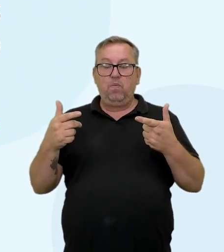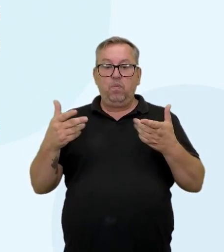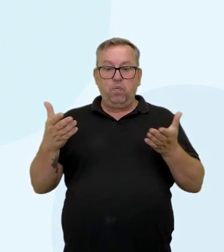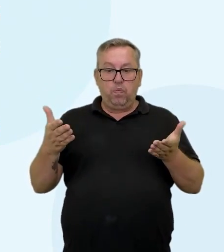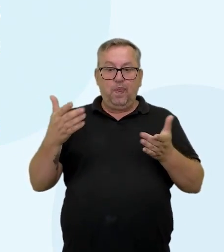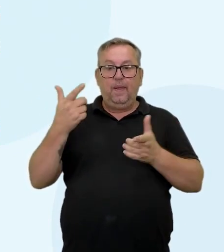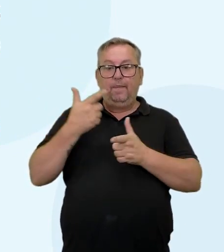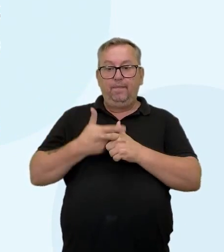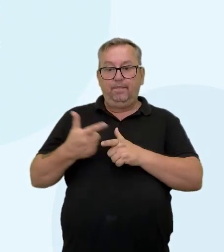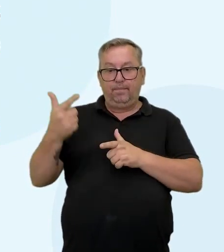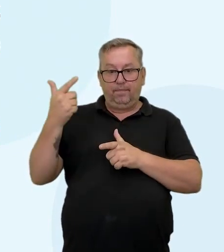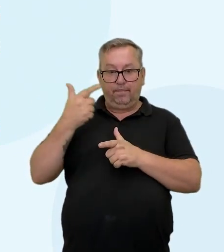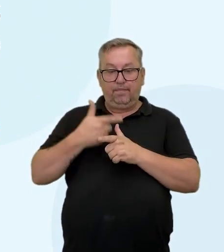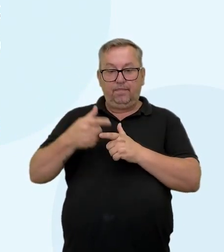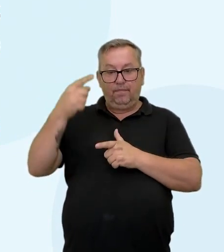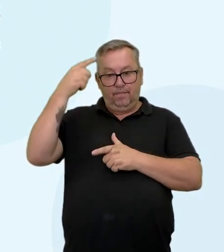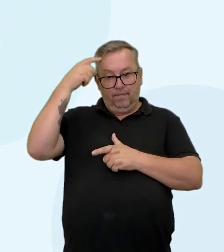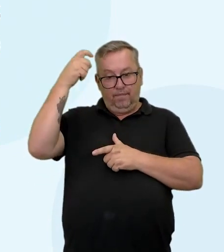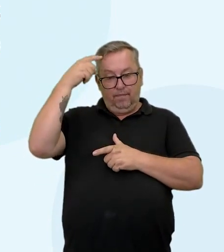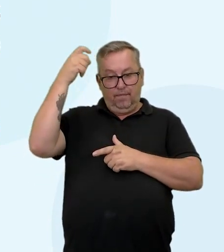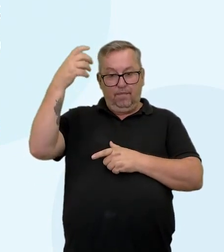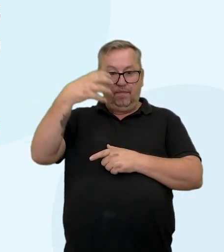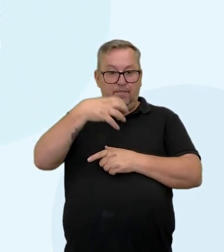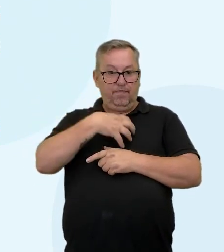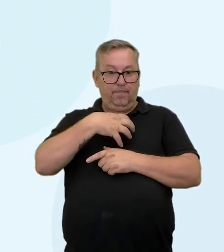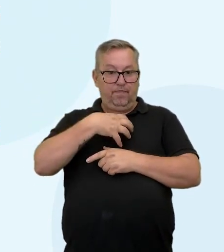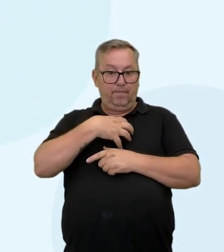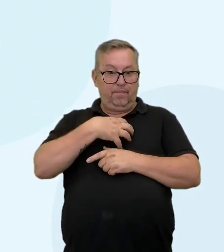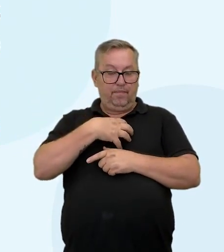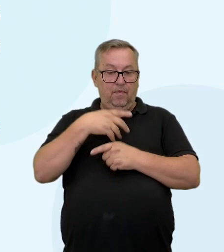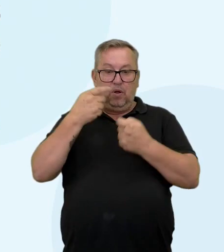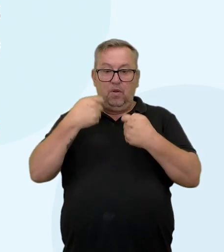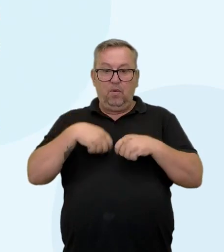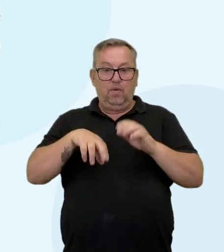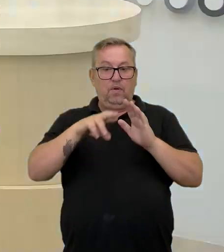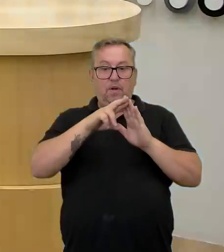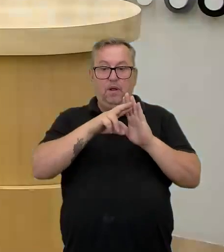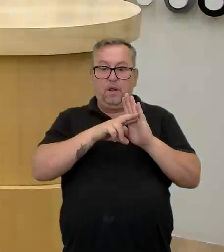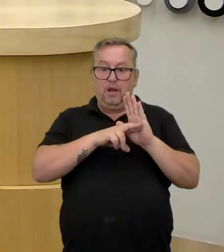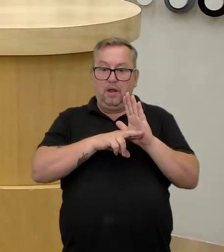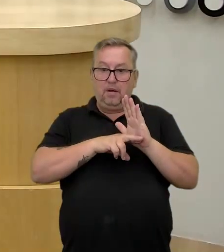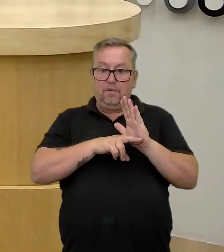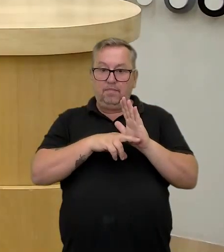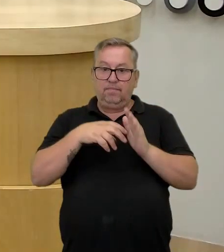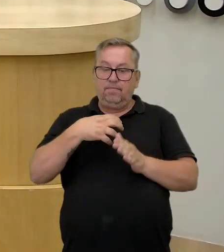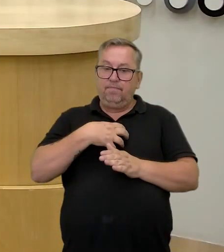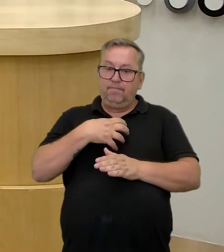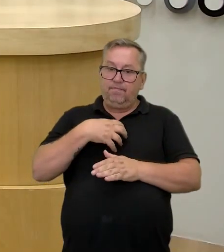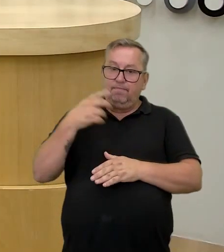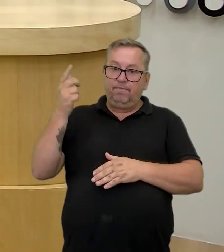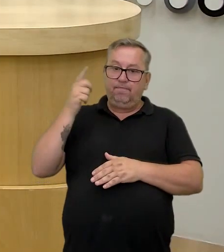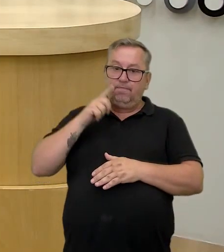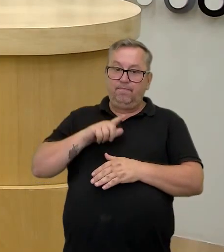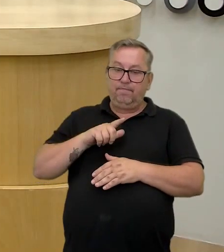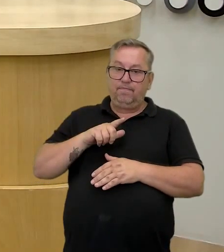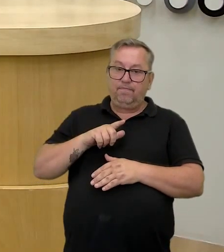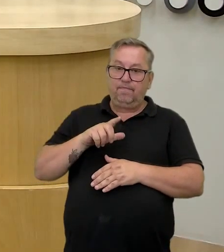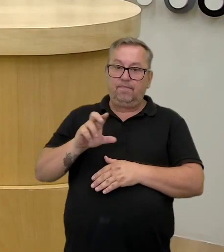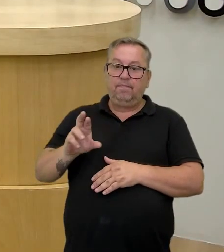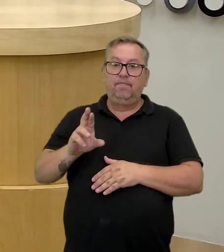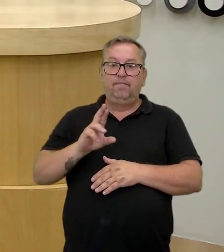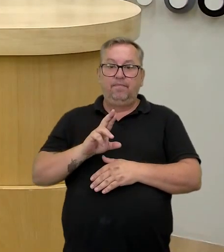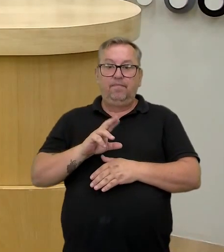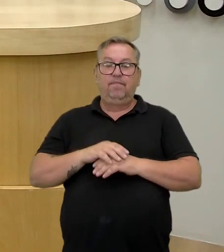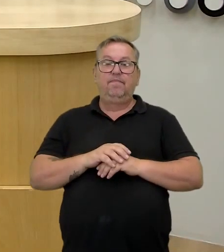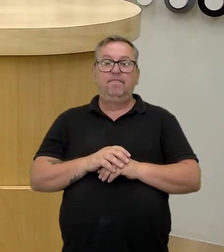esse problema, foi criar uma situação em que você não precisa de regras, né, nem de fórmulas para chegar ao